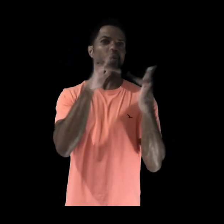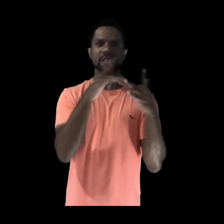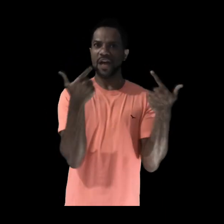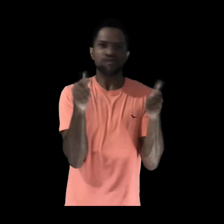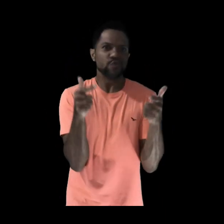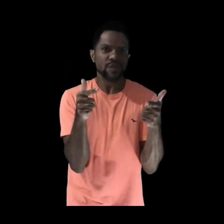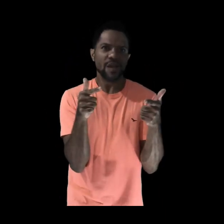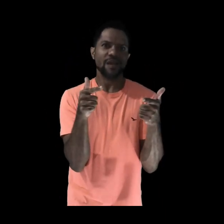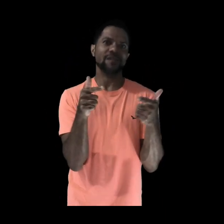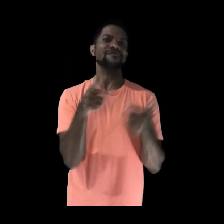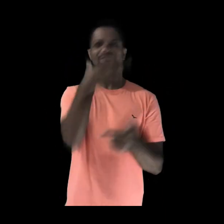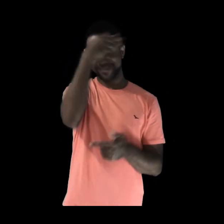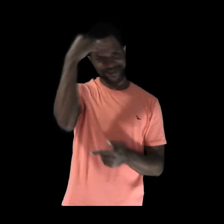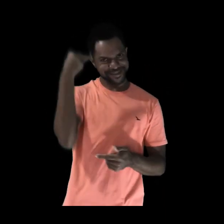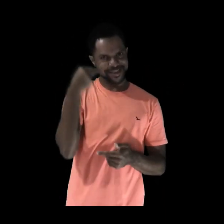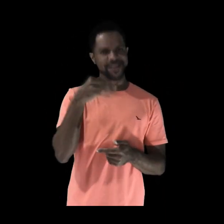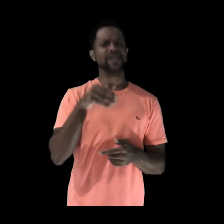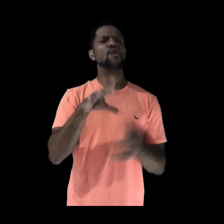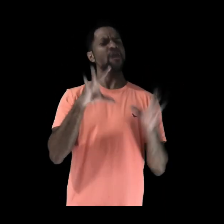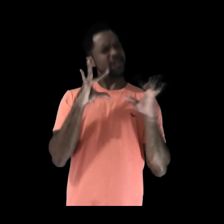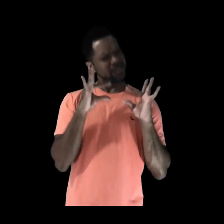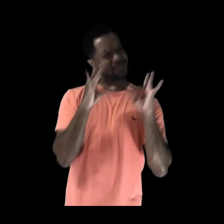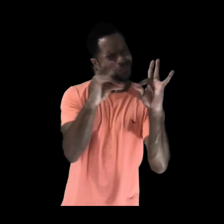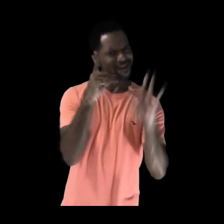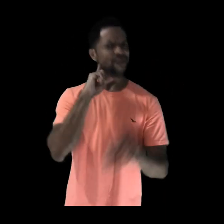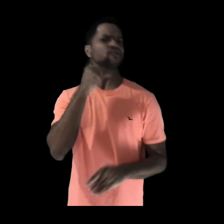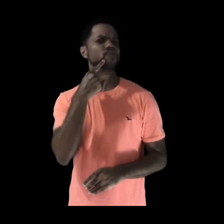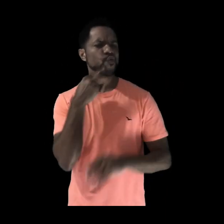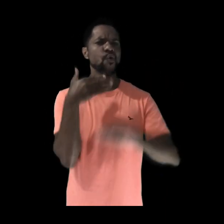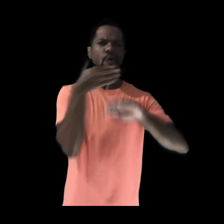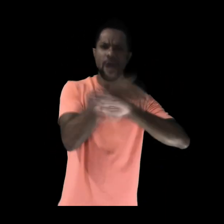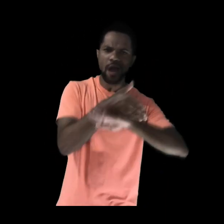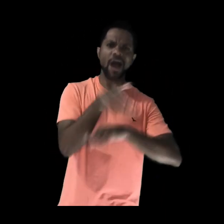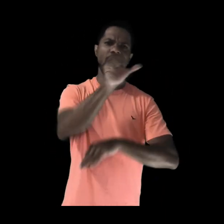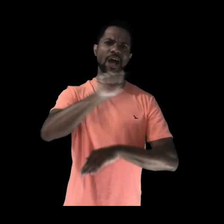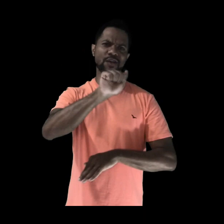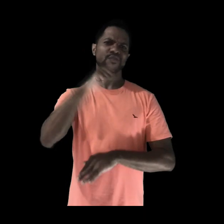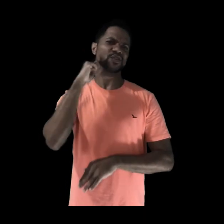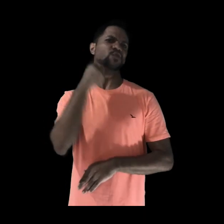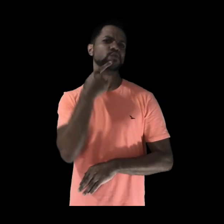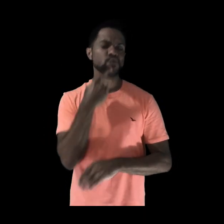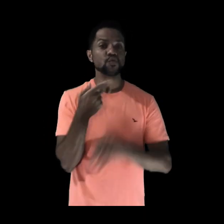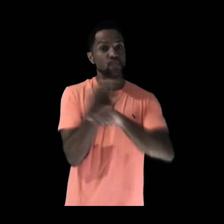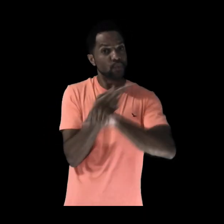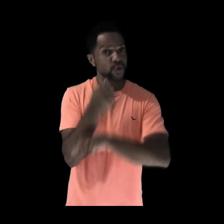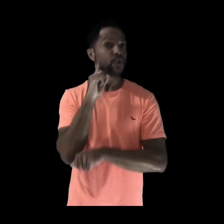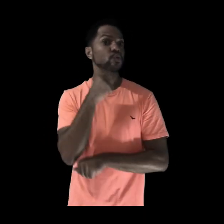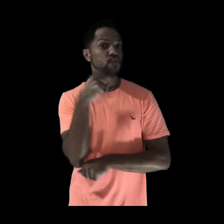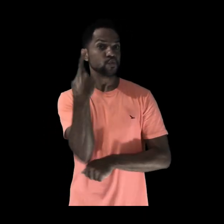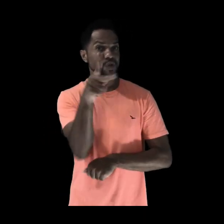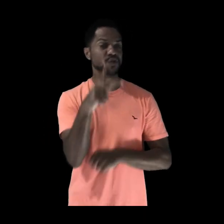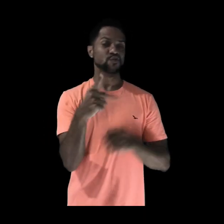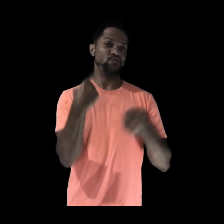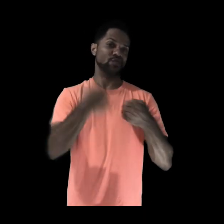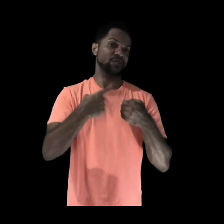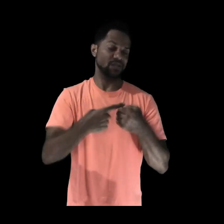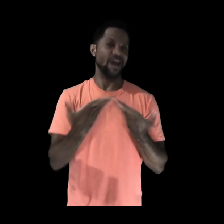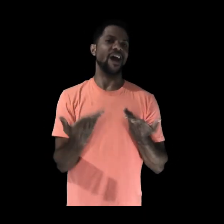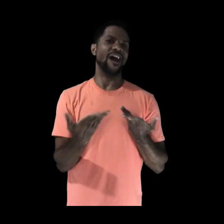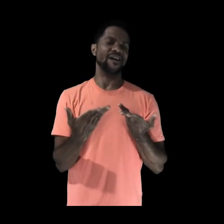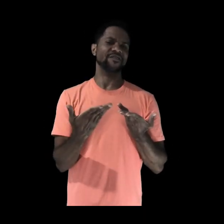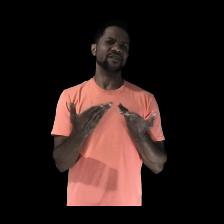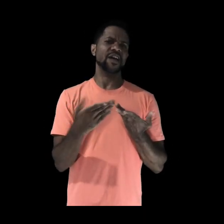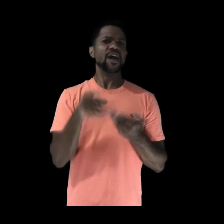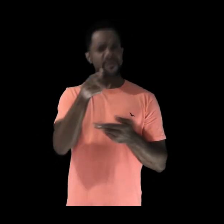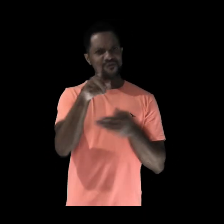contato com esse idioma. Então, colhem nos surdos, frequentem associações de surdos, procurem surdos das suas cidades, com certeza tem